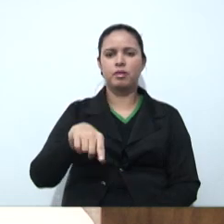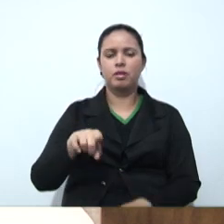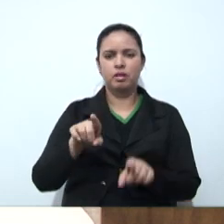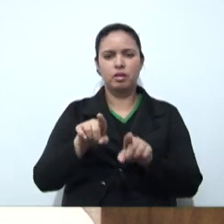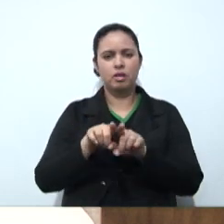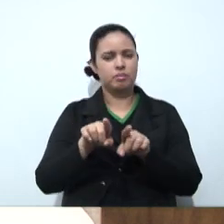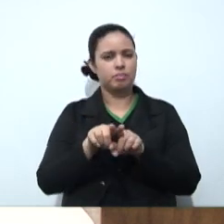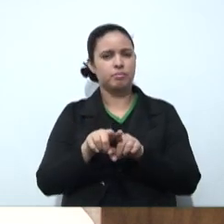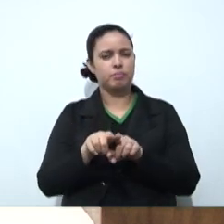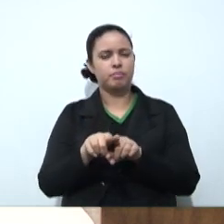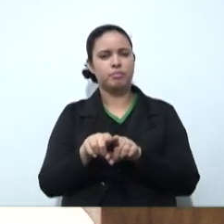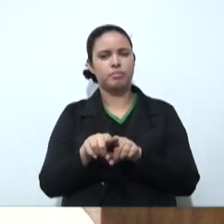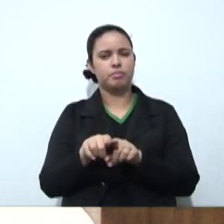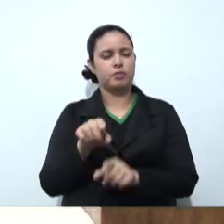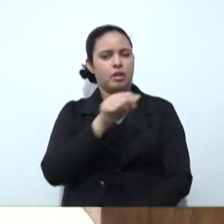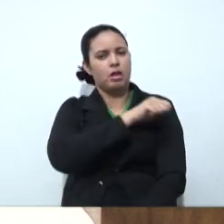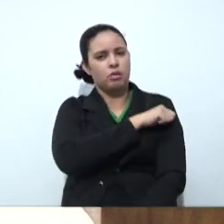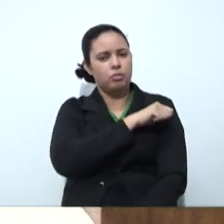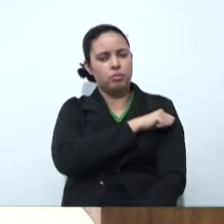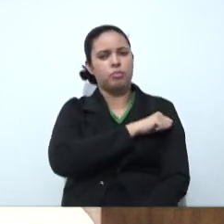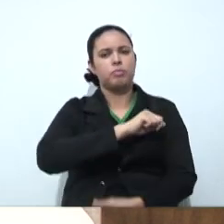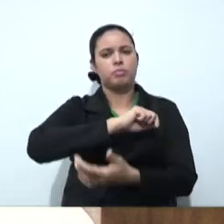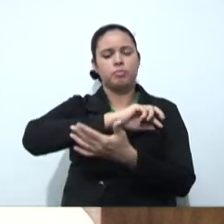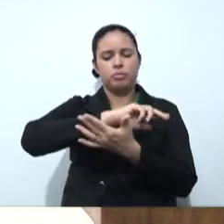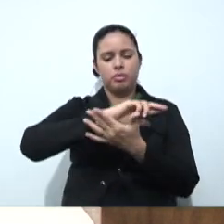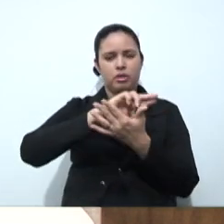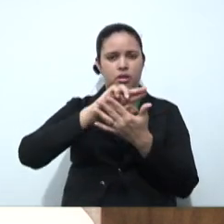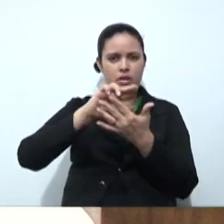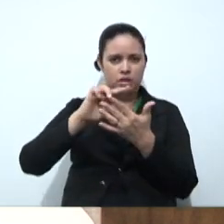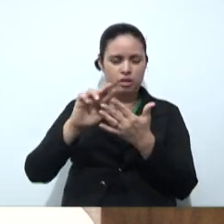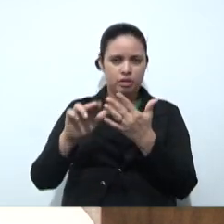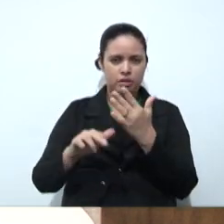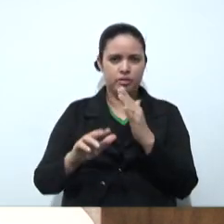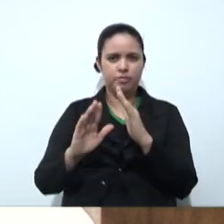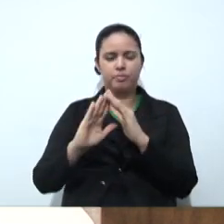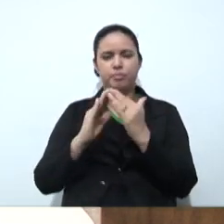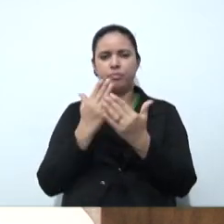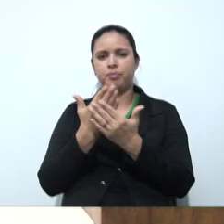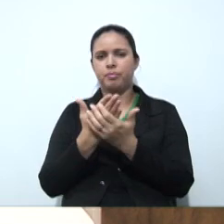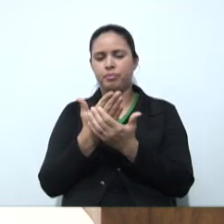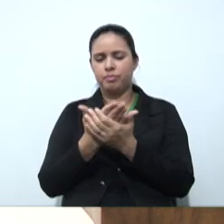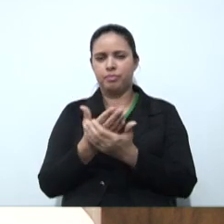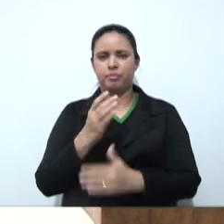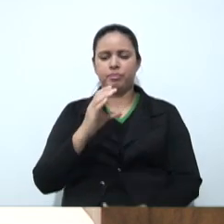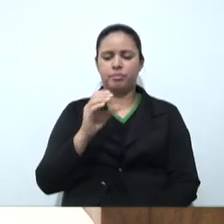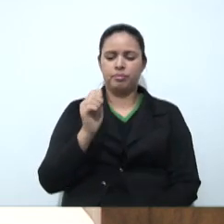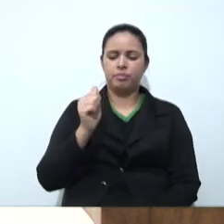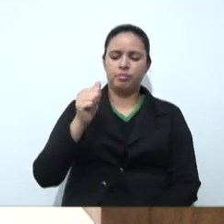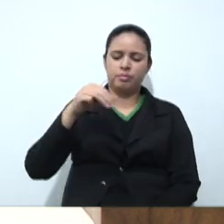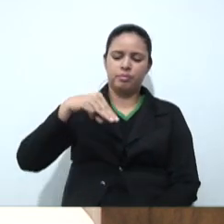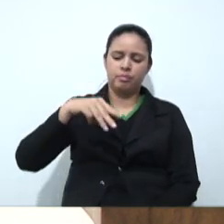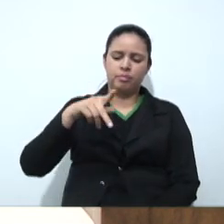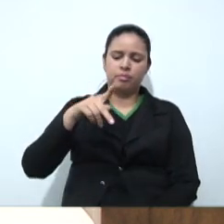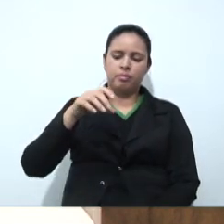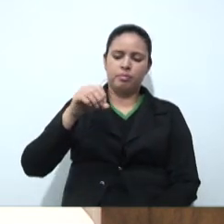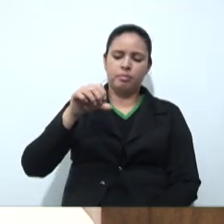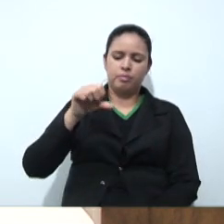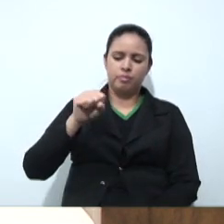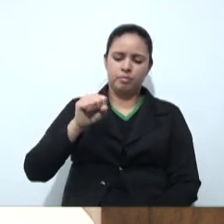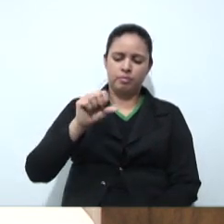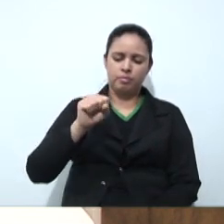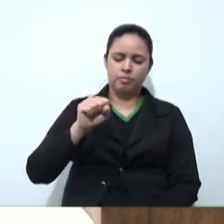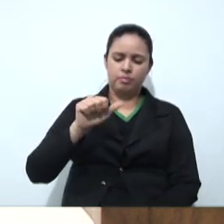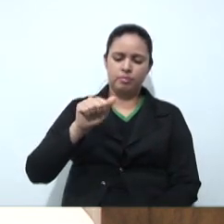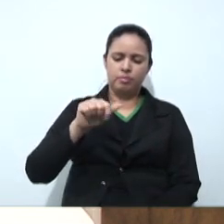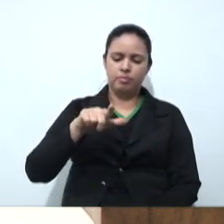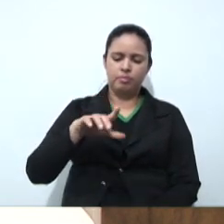manifestou. A Maria Rosa, não é? Também da Escola Campos Sales. Extensão Clodoaldo